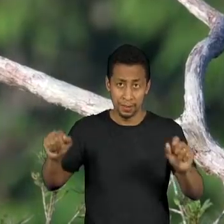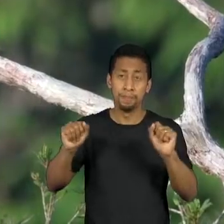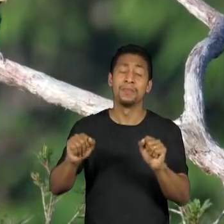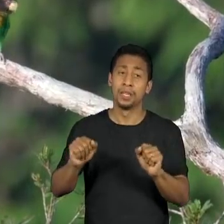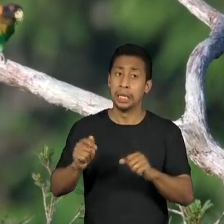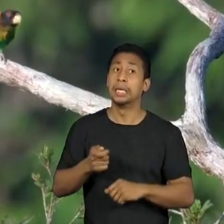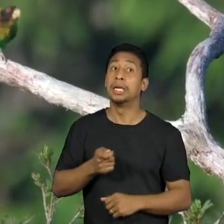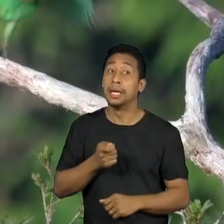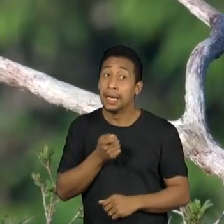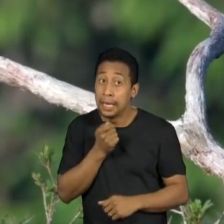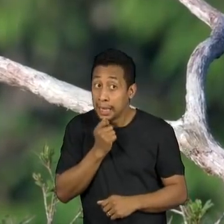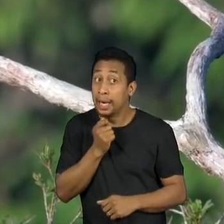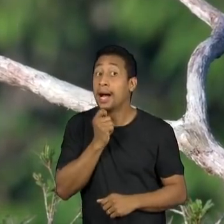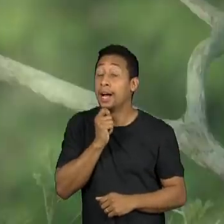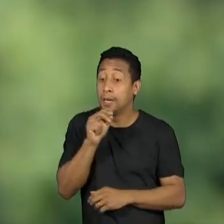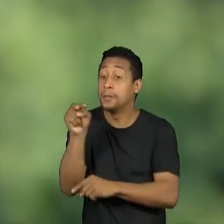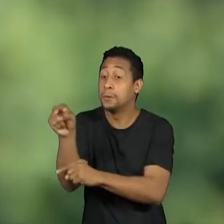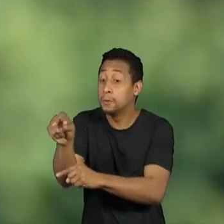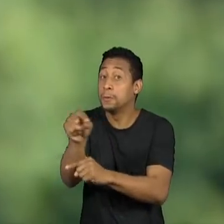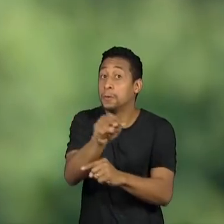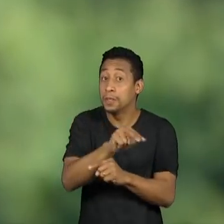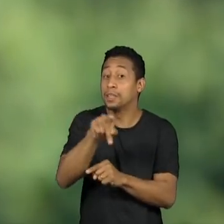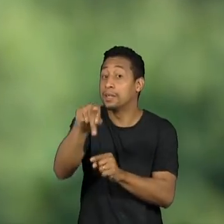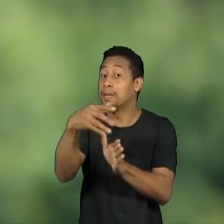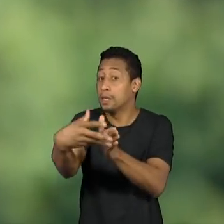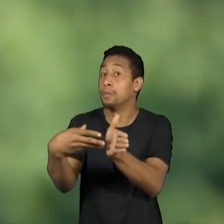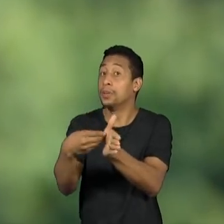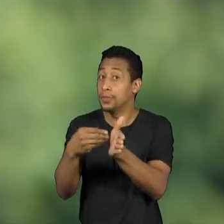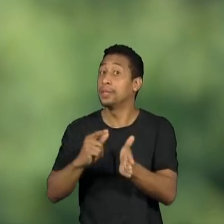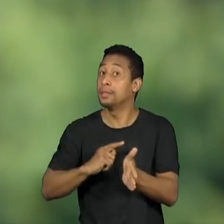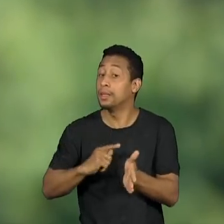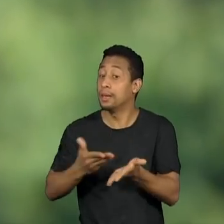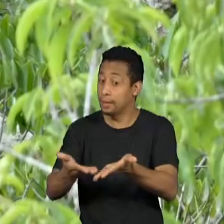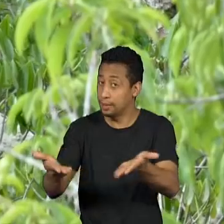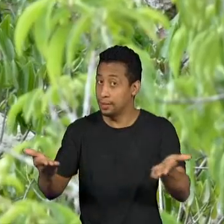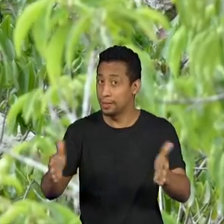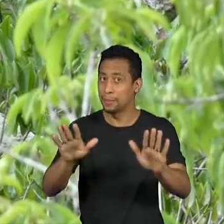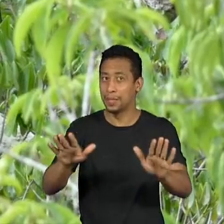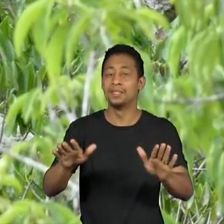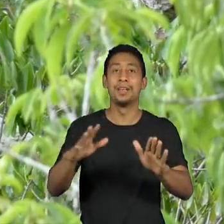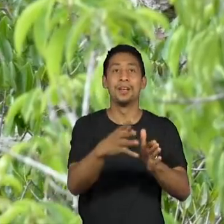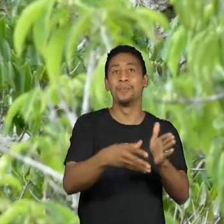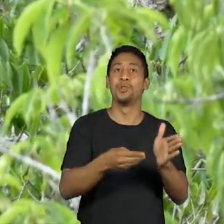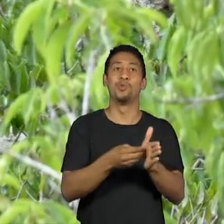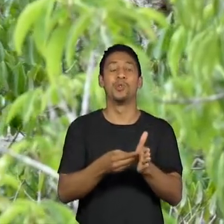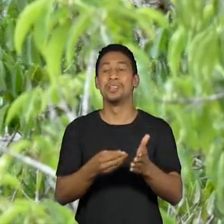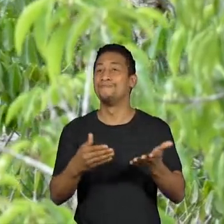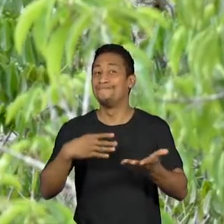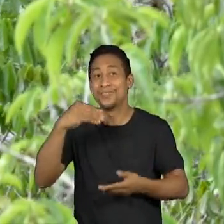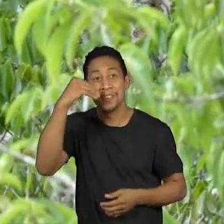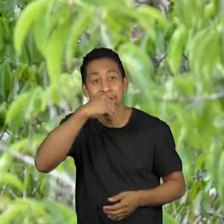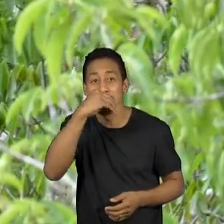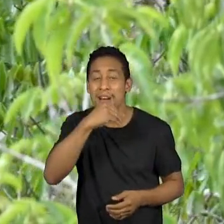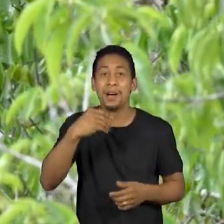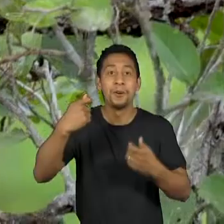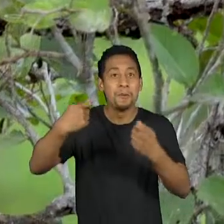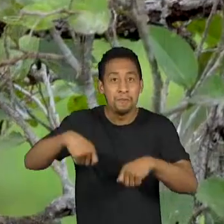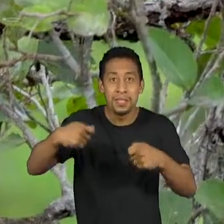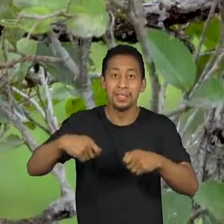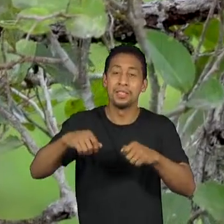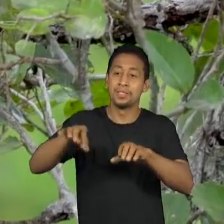área preservada na Amazônia, mas a Amazônia tem um equilíbrio muito frágil, que ela depende muito do fluxo